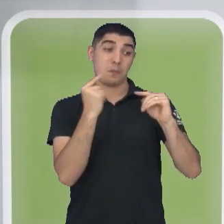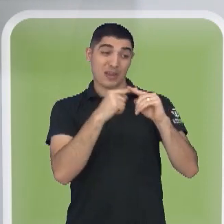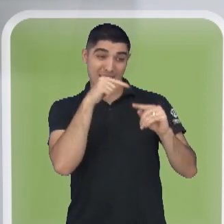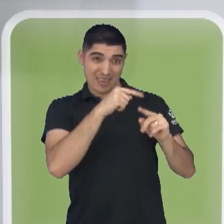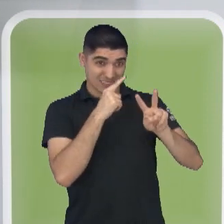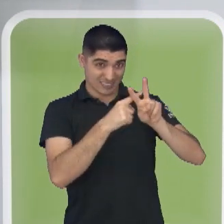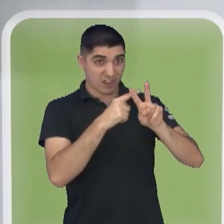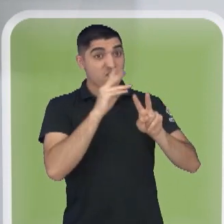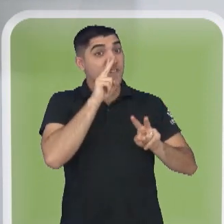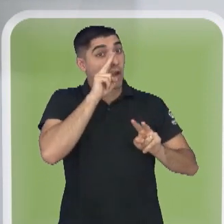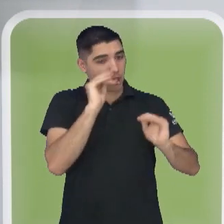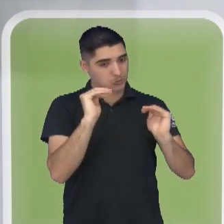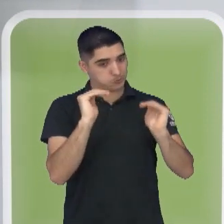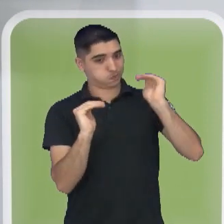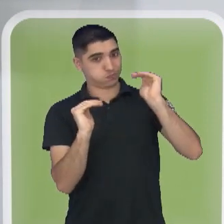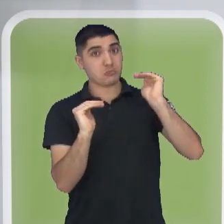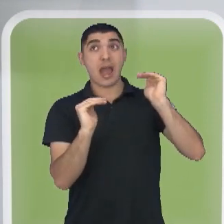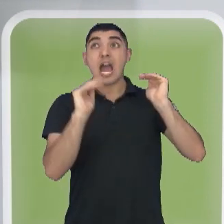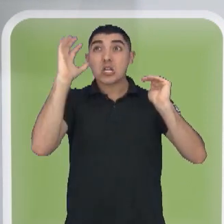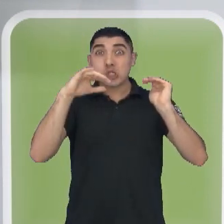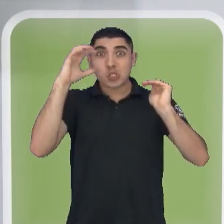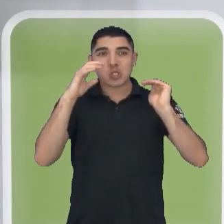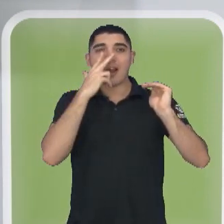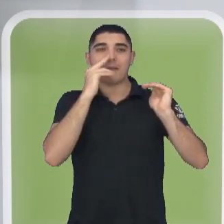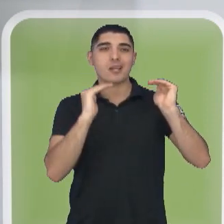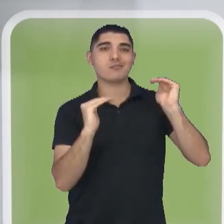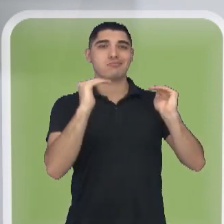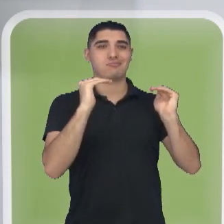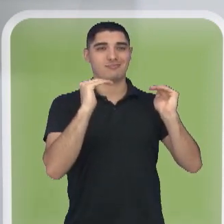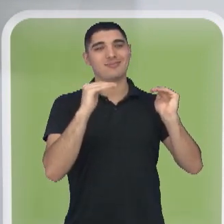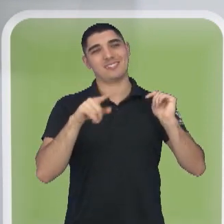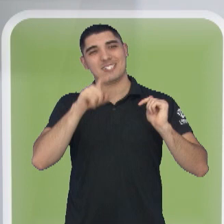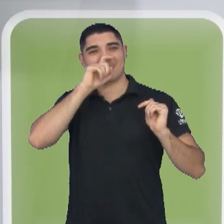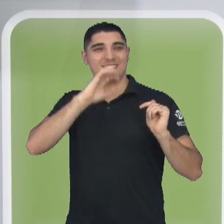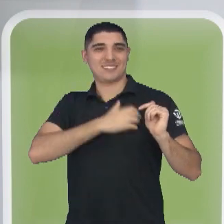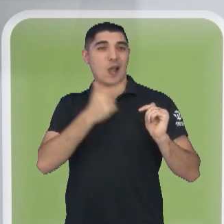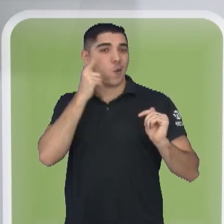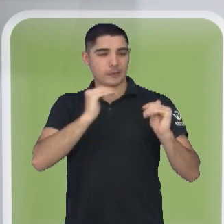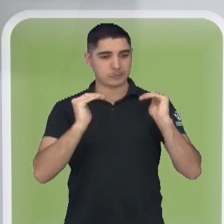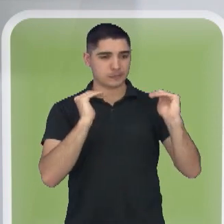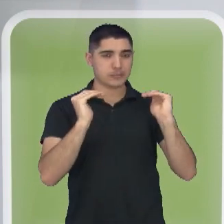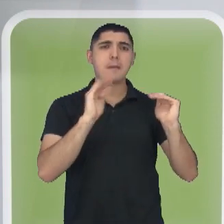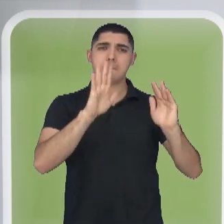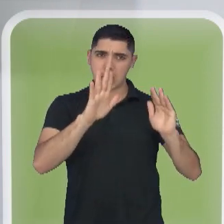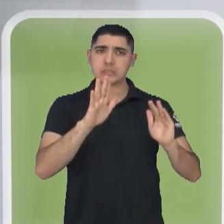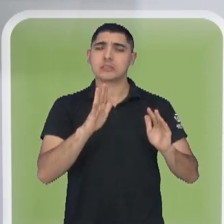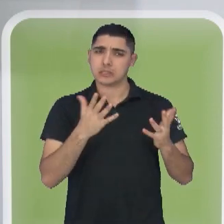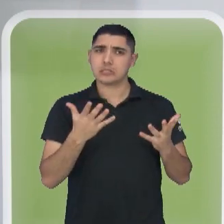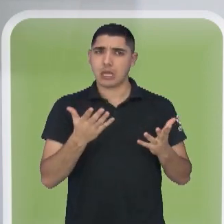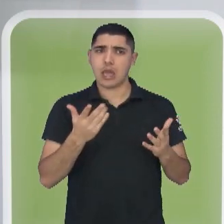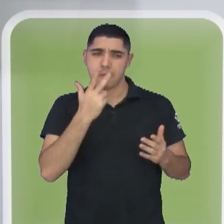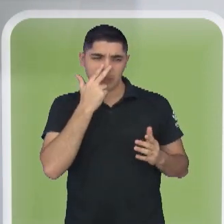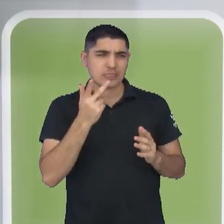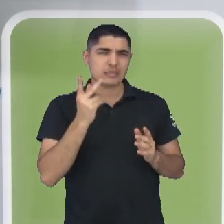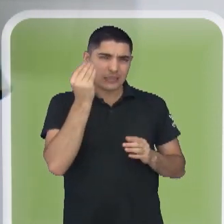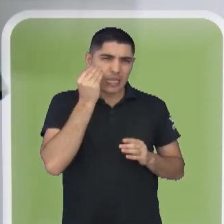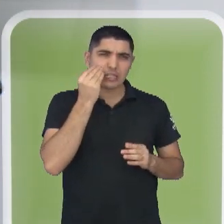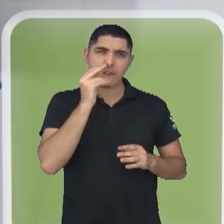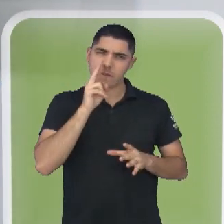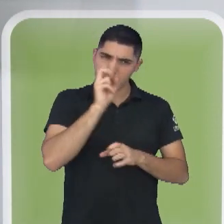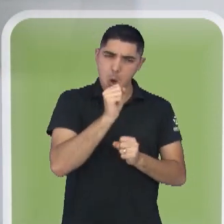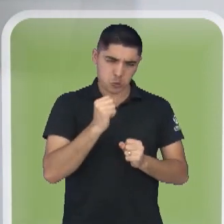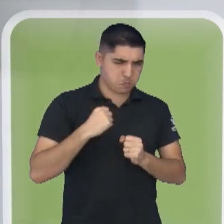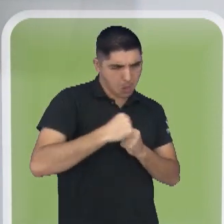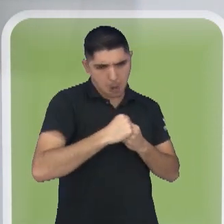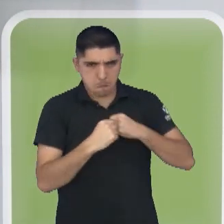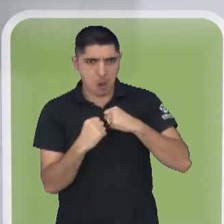que igualou o jogo, o São José conseguiu fazer o gol muito que ali, meio que no bate-rebate ali, na sorte